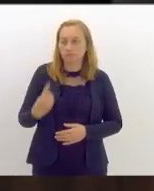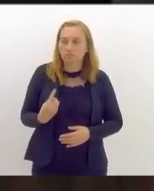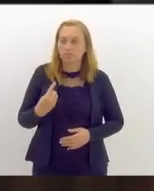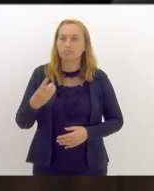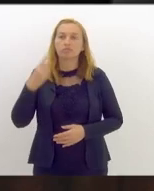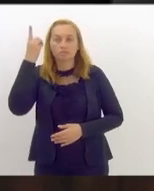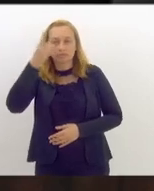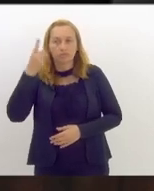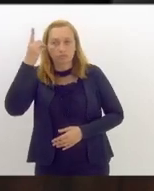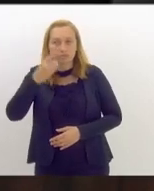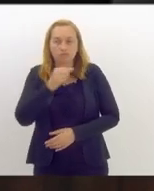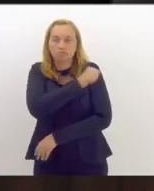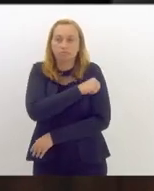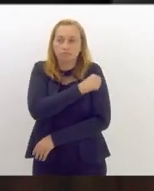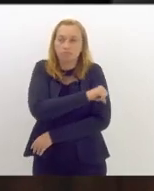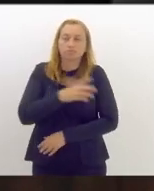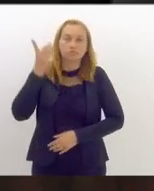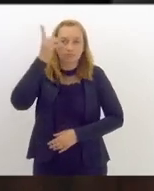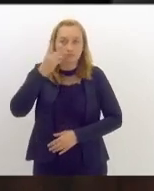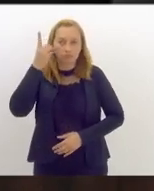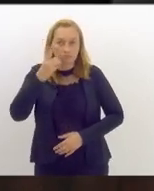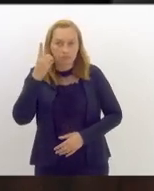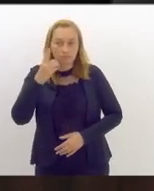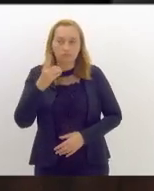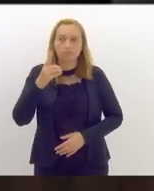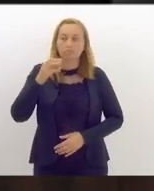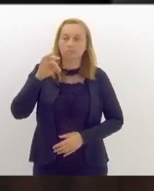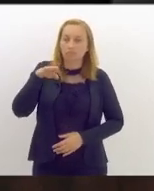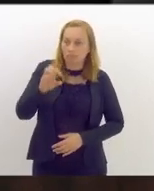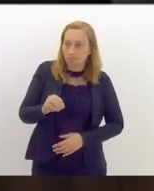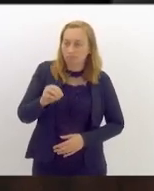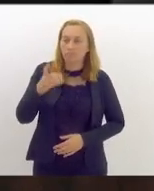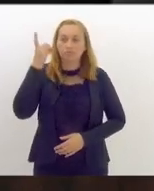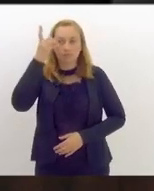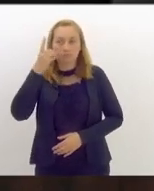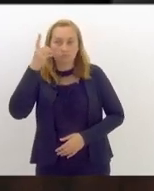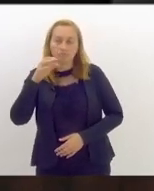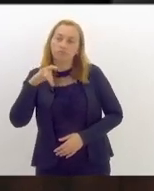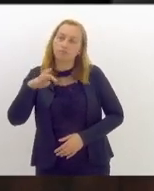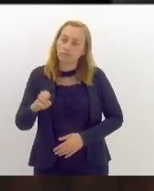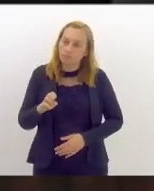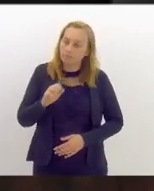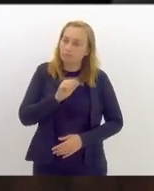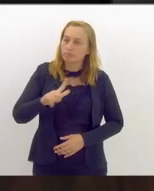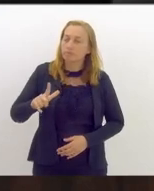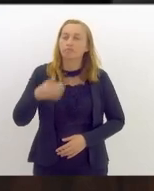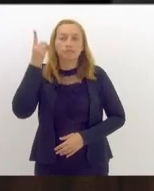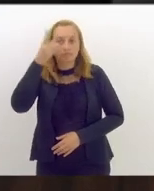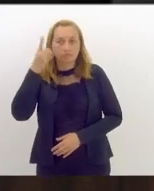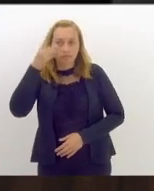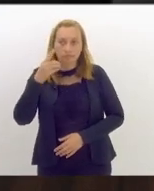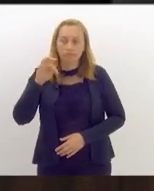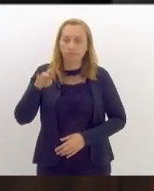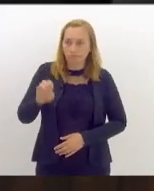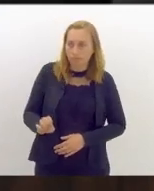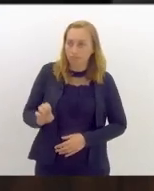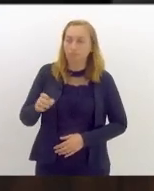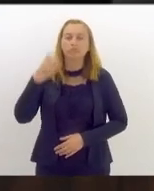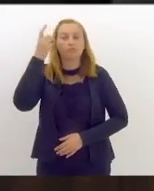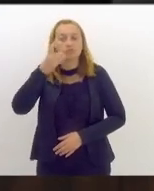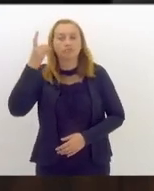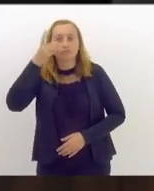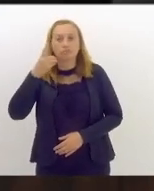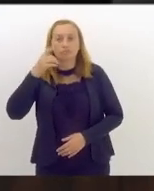deputada enfermeira Rejane Deputado Fábio Silva Deputado Felipe Soares deputado Felipe Abel Deputado Franciele Mota